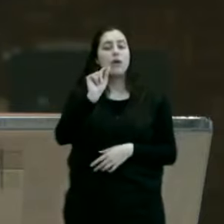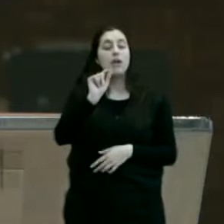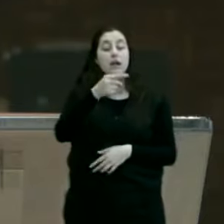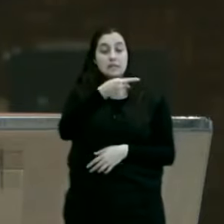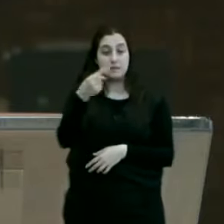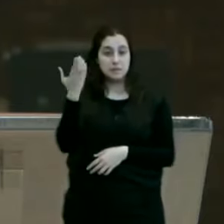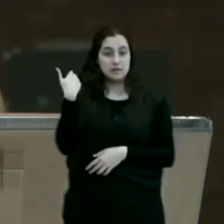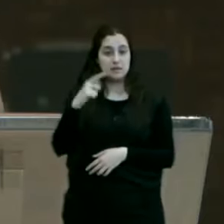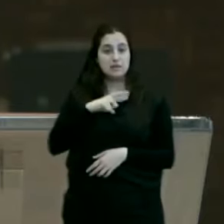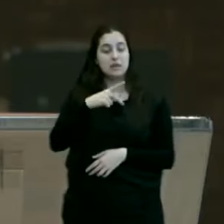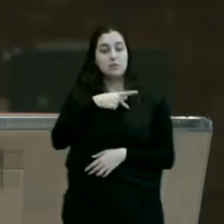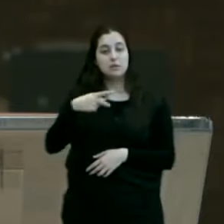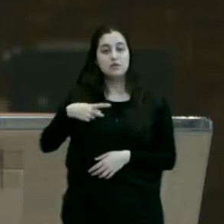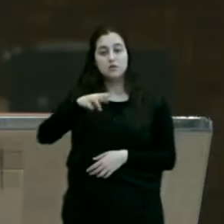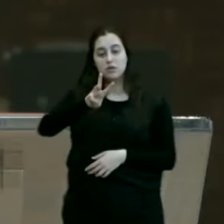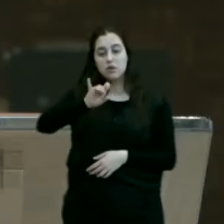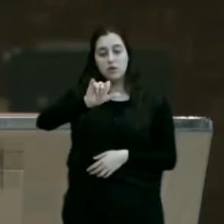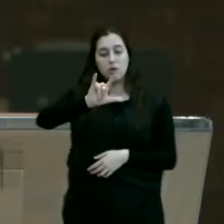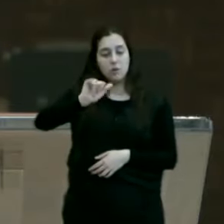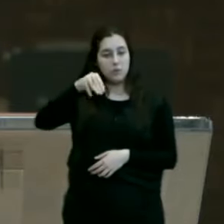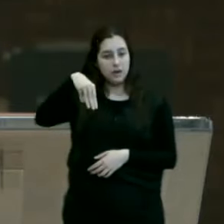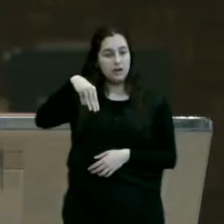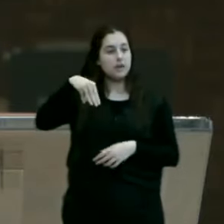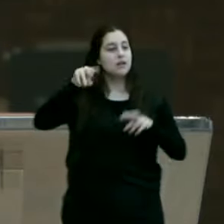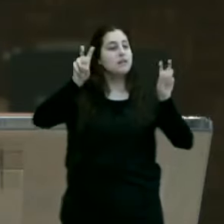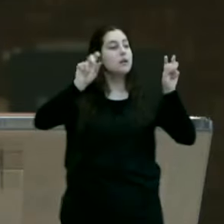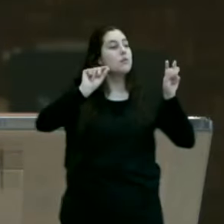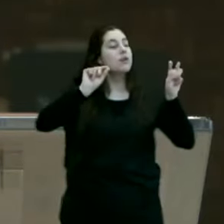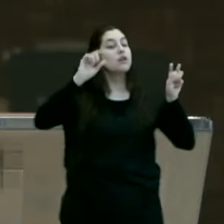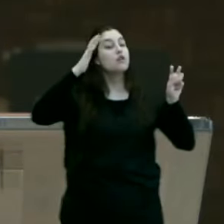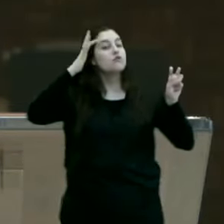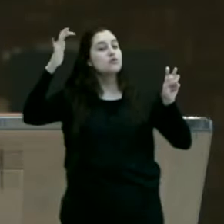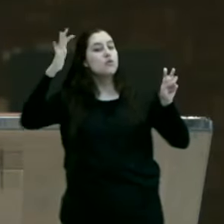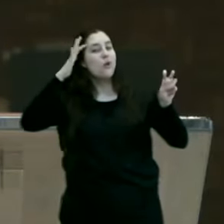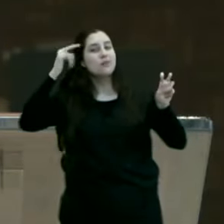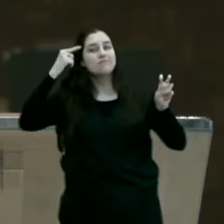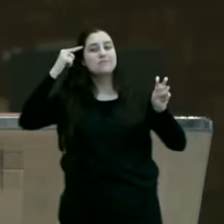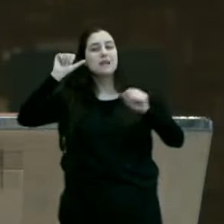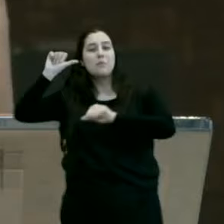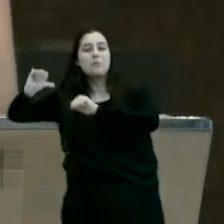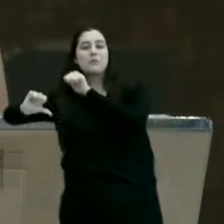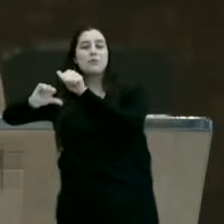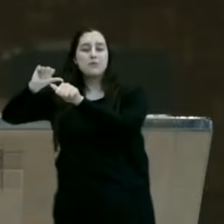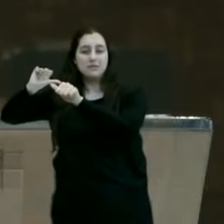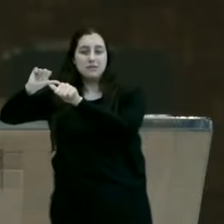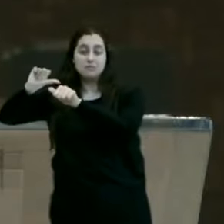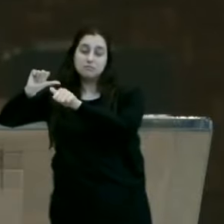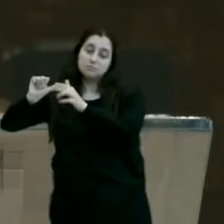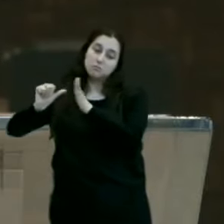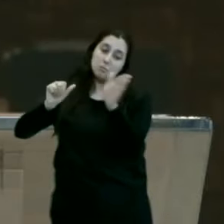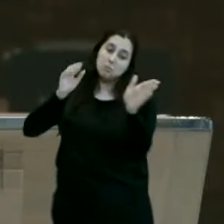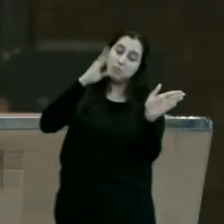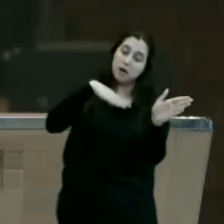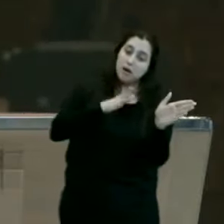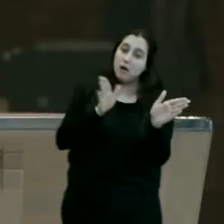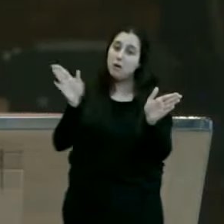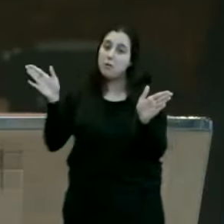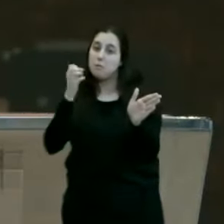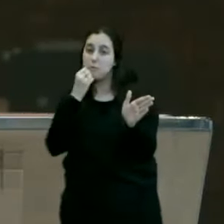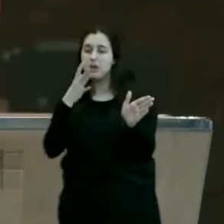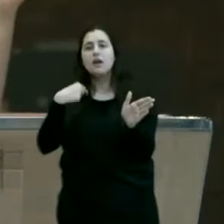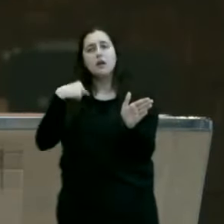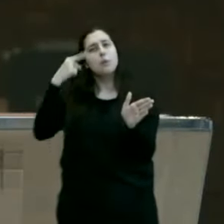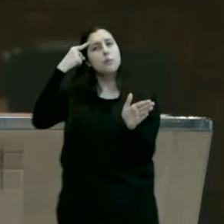William nós ouvimos sonhos desconfigurados. E eu estava bastante inspirada para seguir com a série.